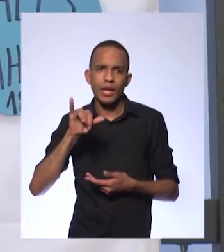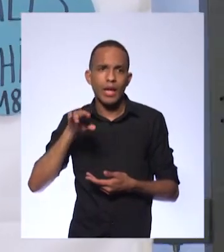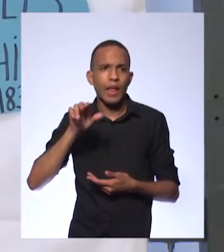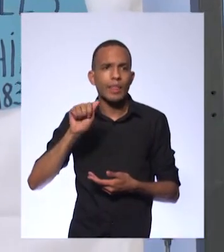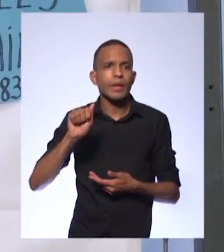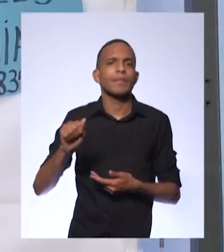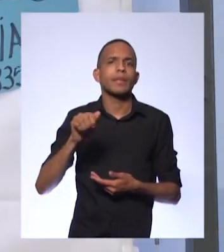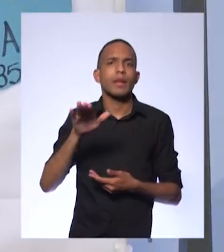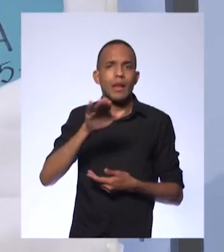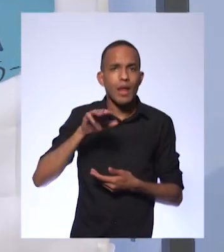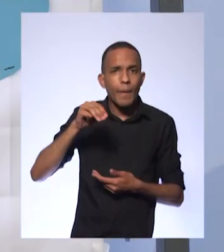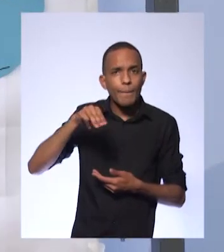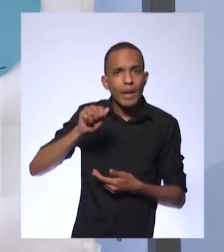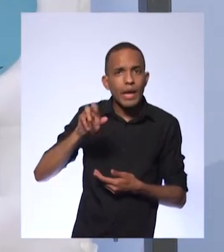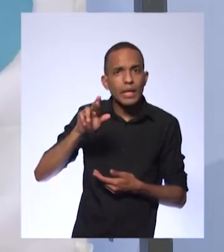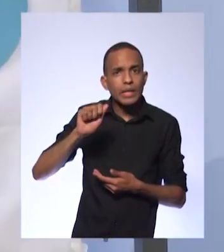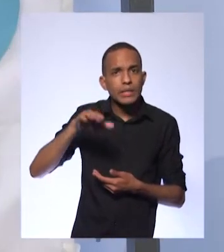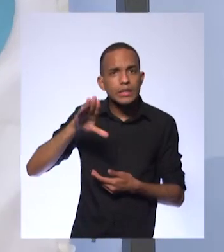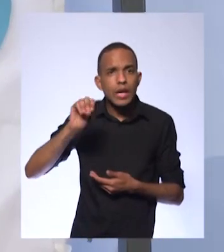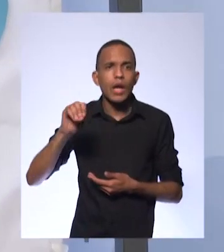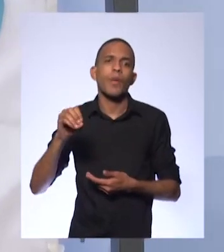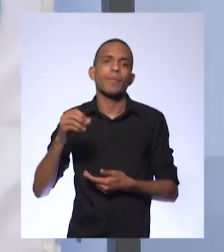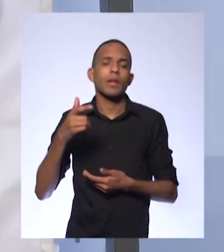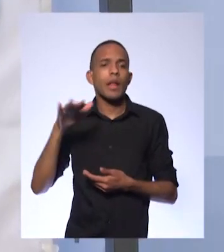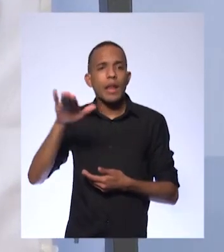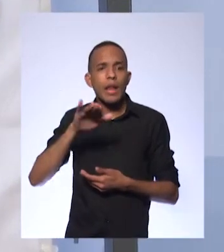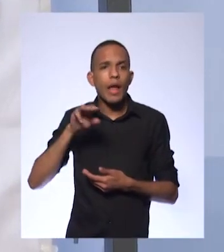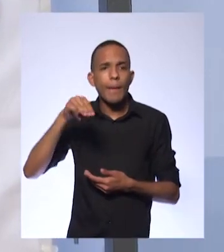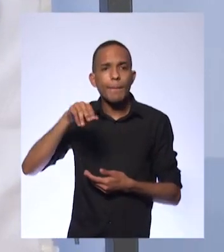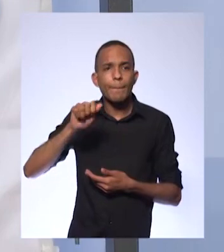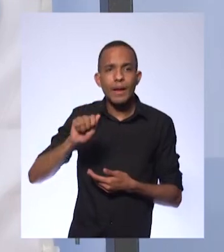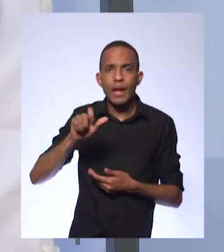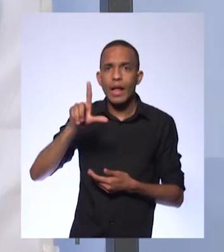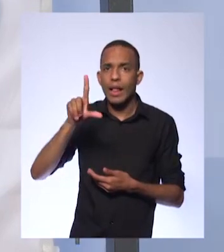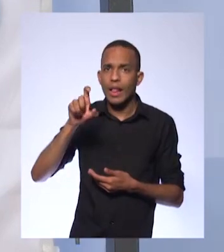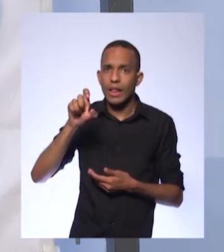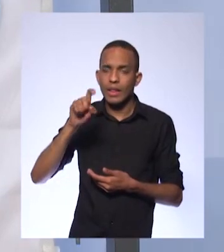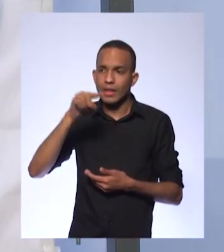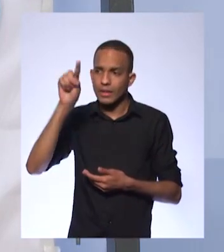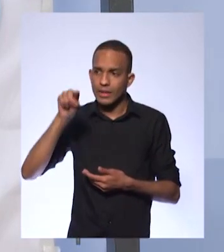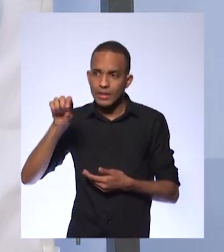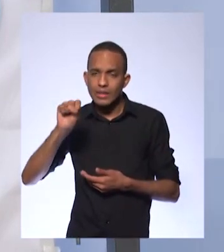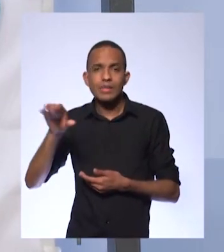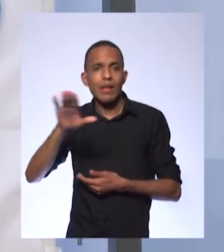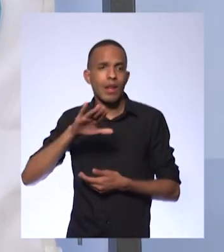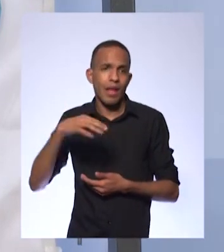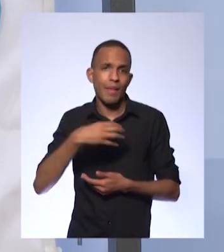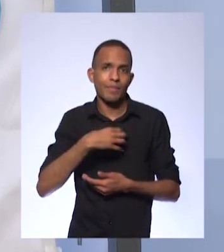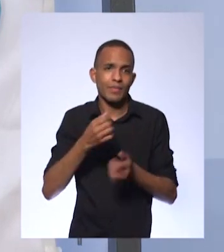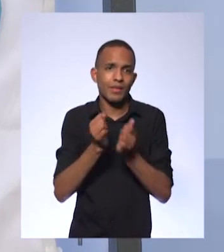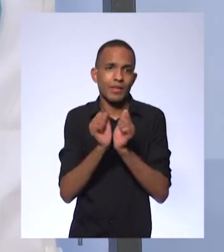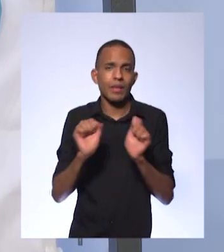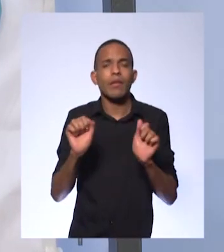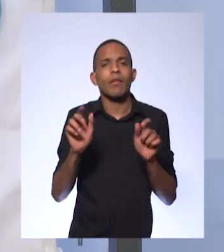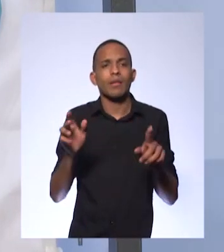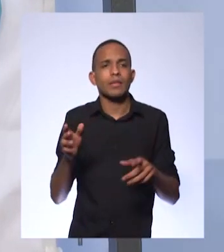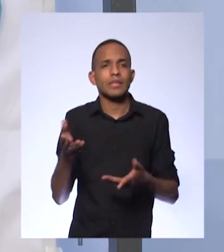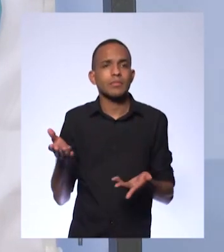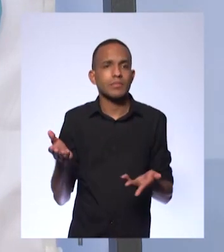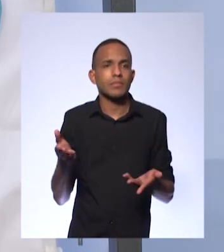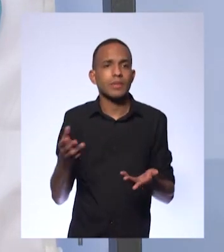em 1841, Revolta dos Malês, ó, Revolta dos Escravizados, lá eles eram islâmicos, que foi